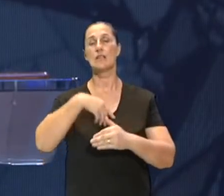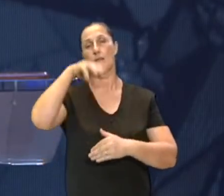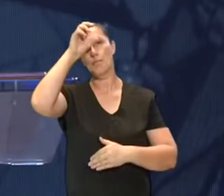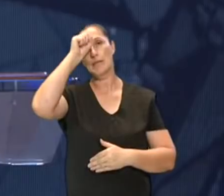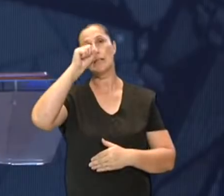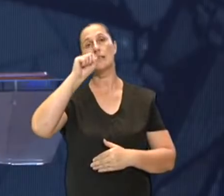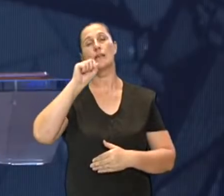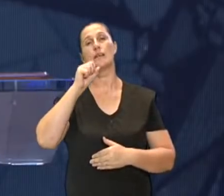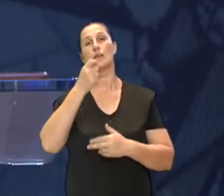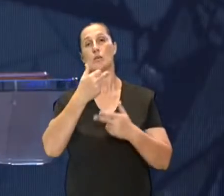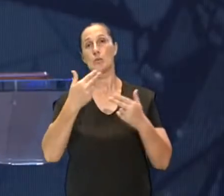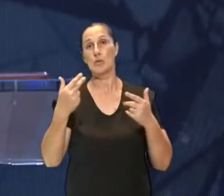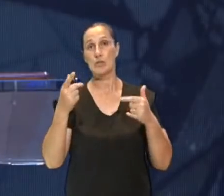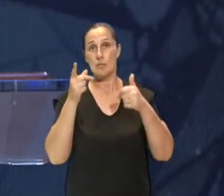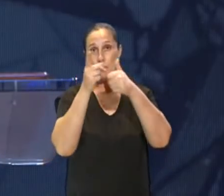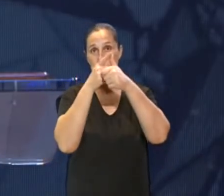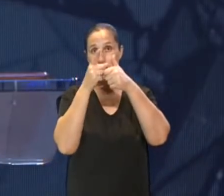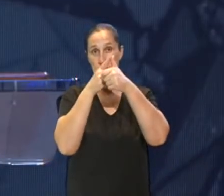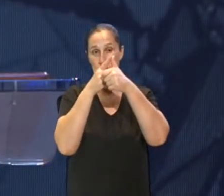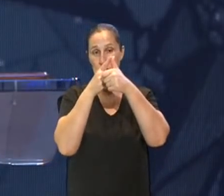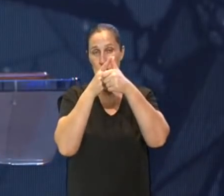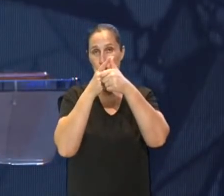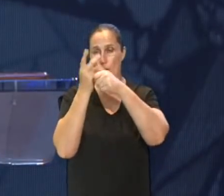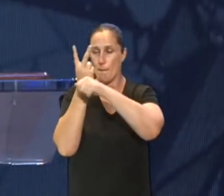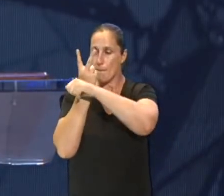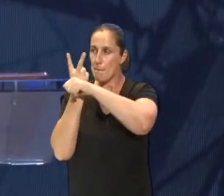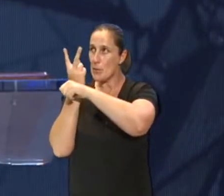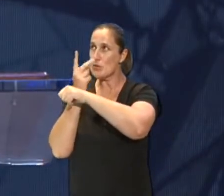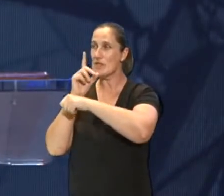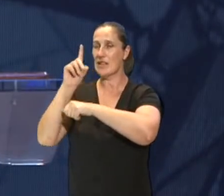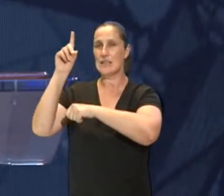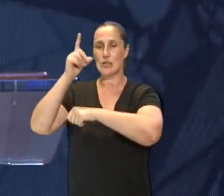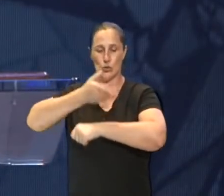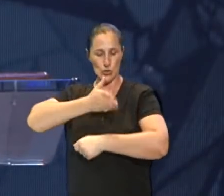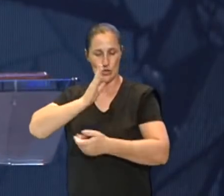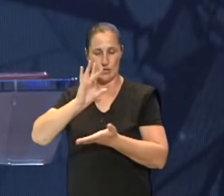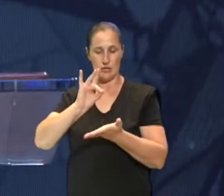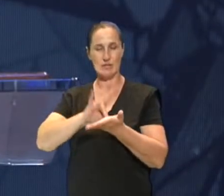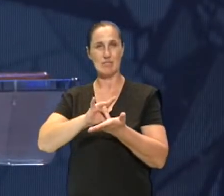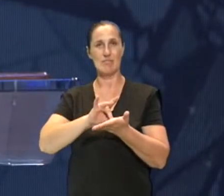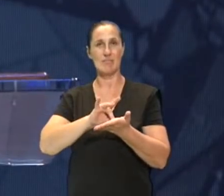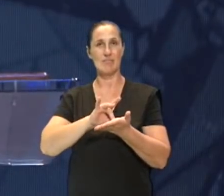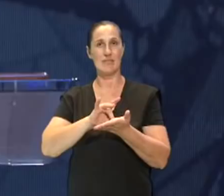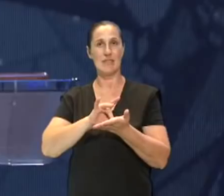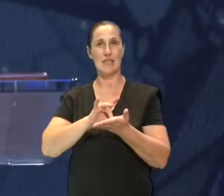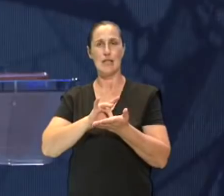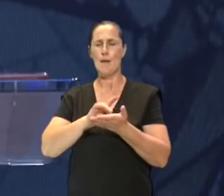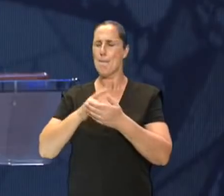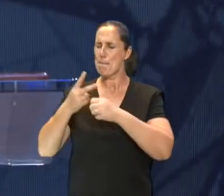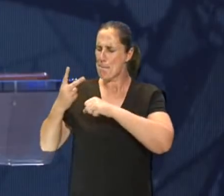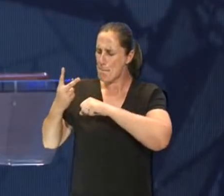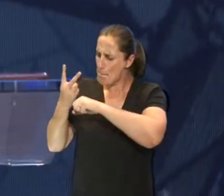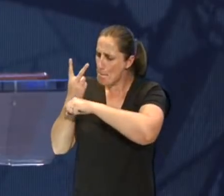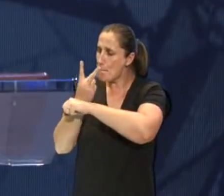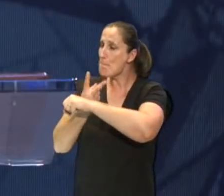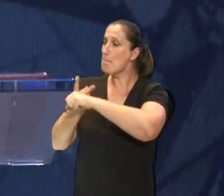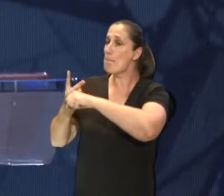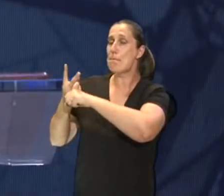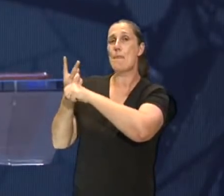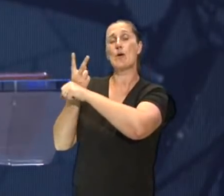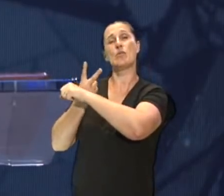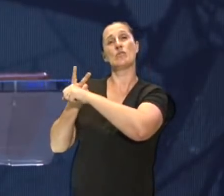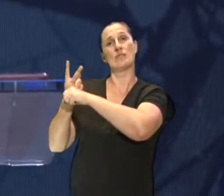A primeira delas, busca o Senhor de todo o teu coração. Busca como Ezequias